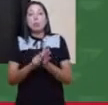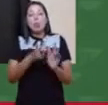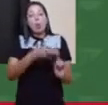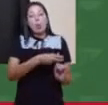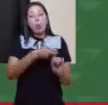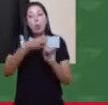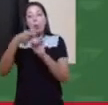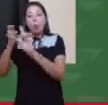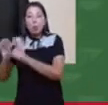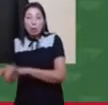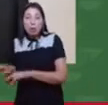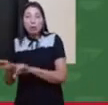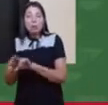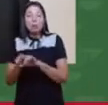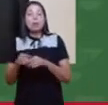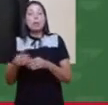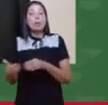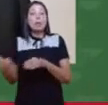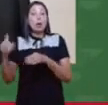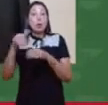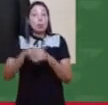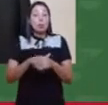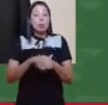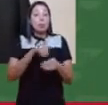No Rio de Janeiro, na última eleição,